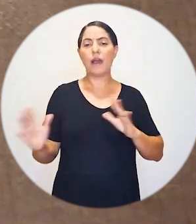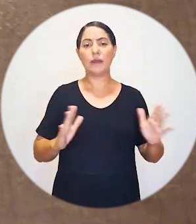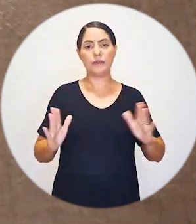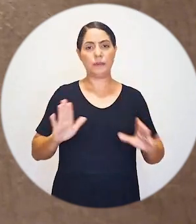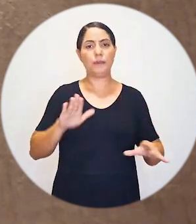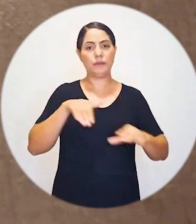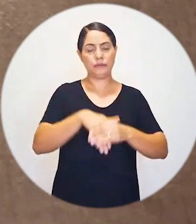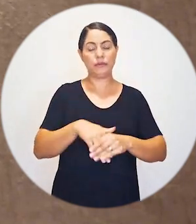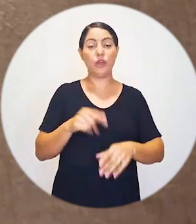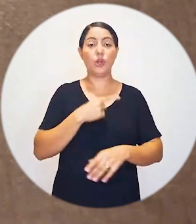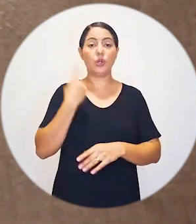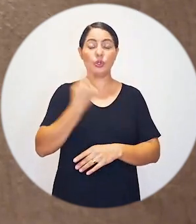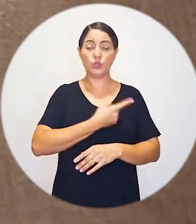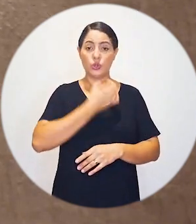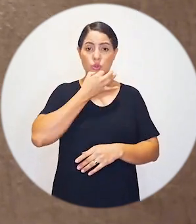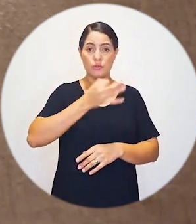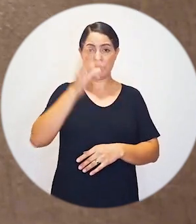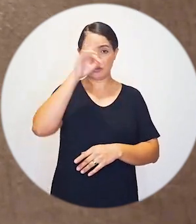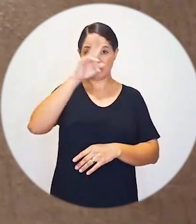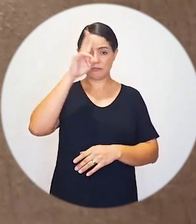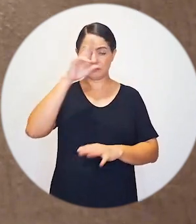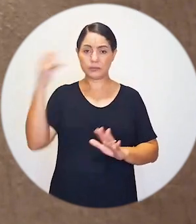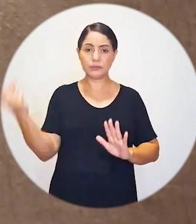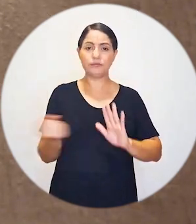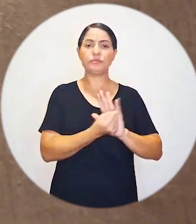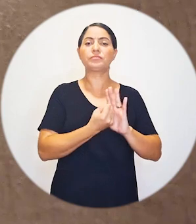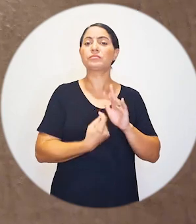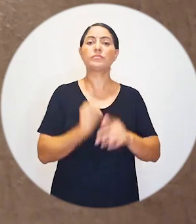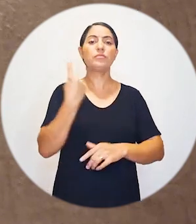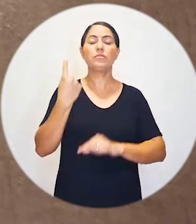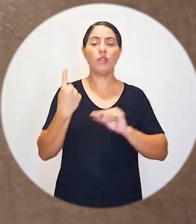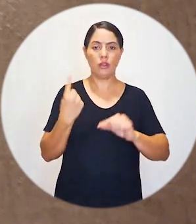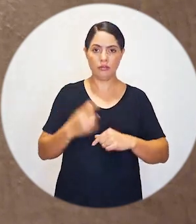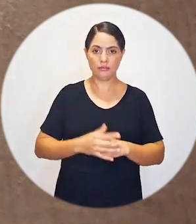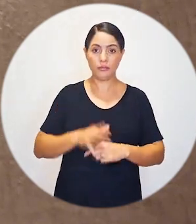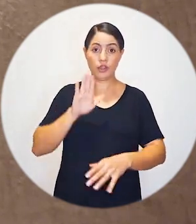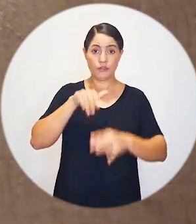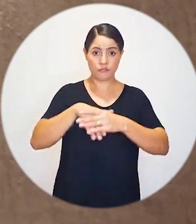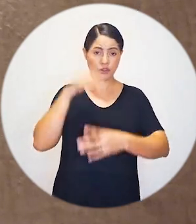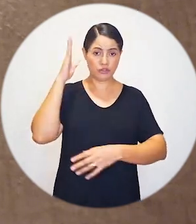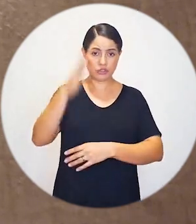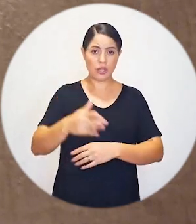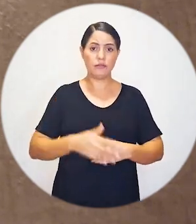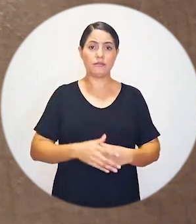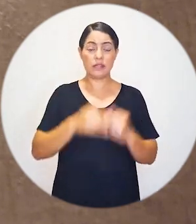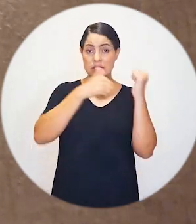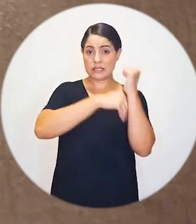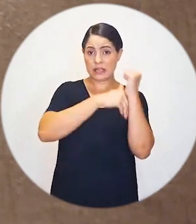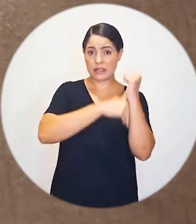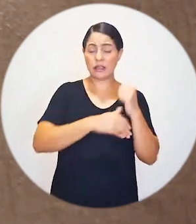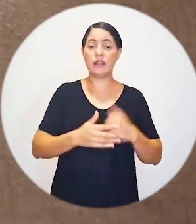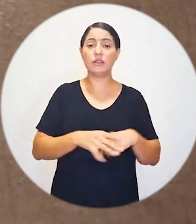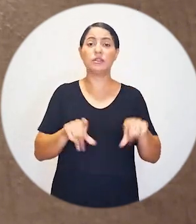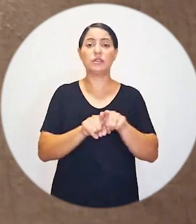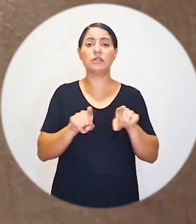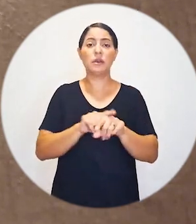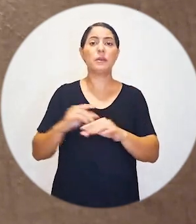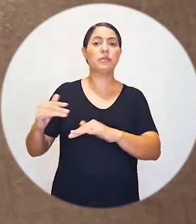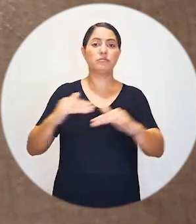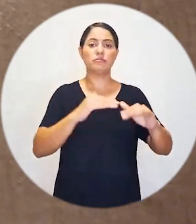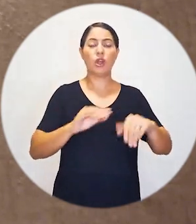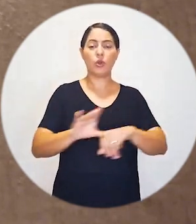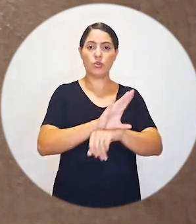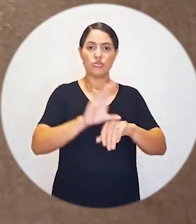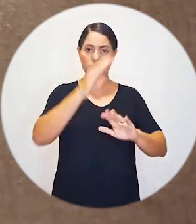posição histórica é uma só: proteger o voto direto, secreto, universal e periódico, como determina